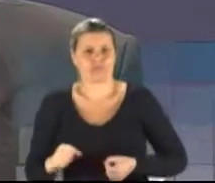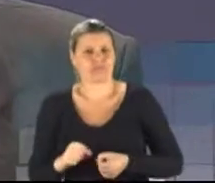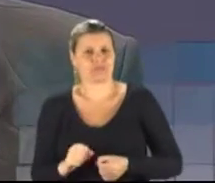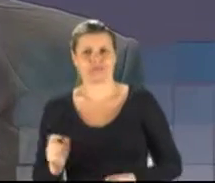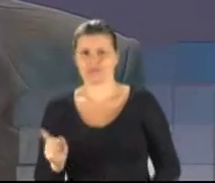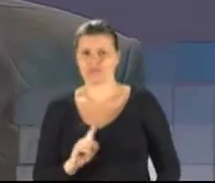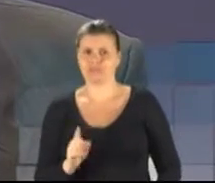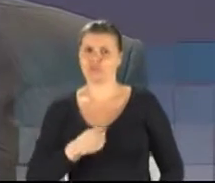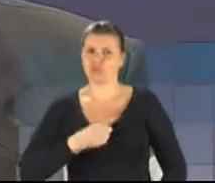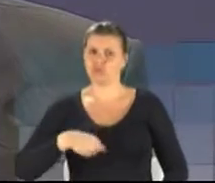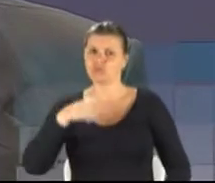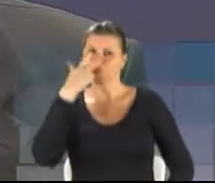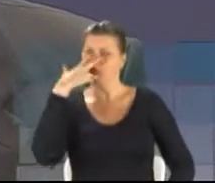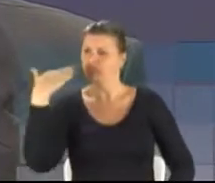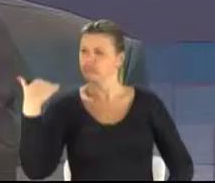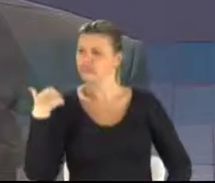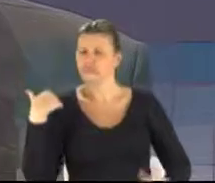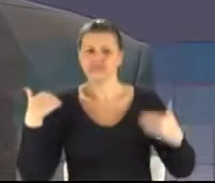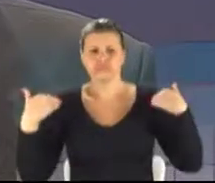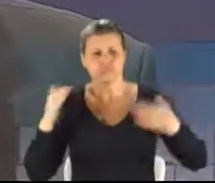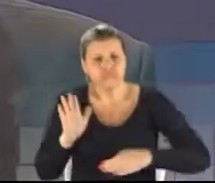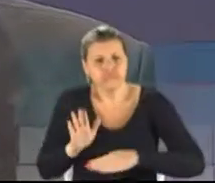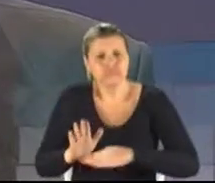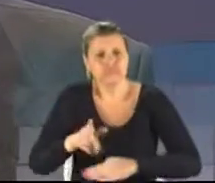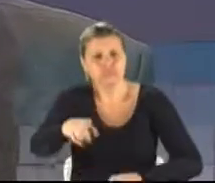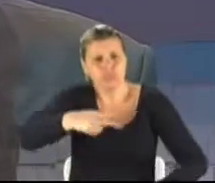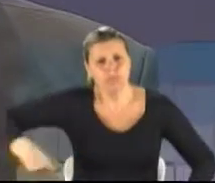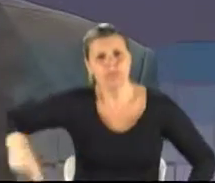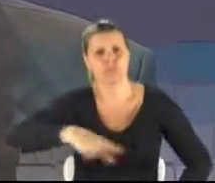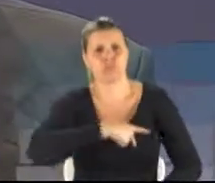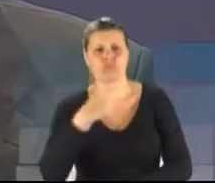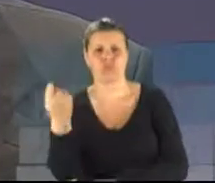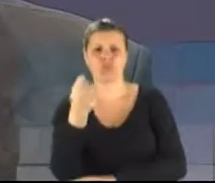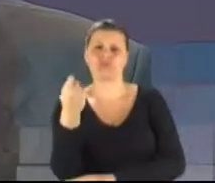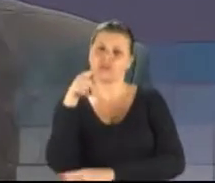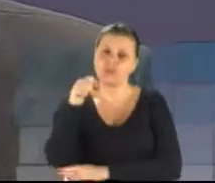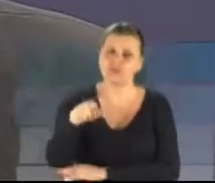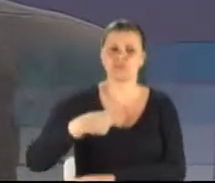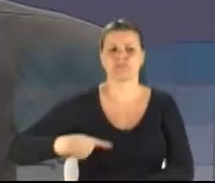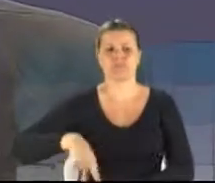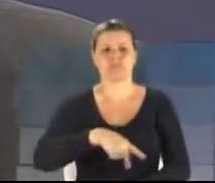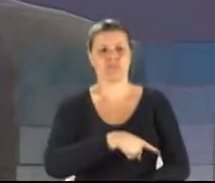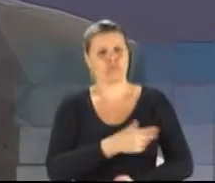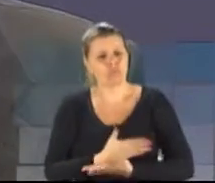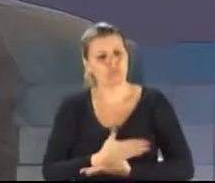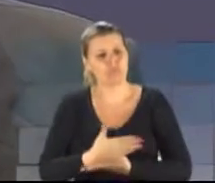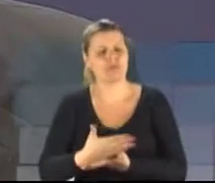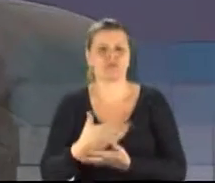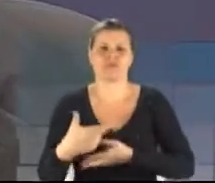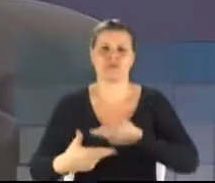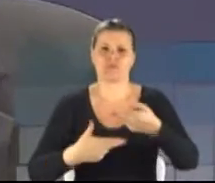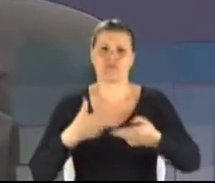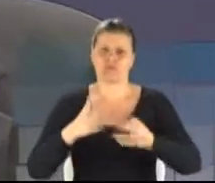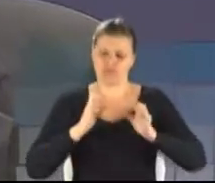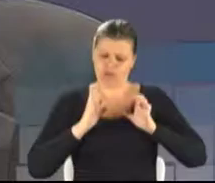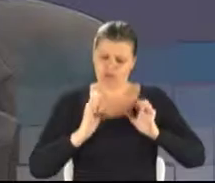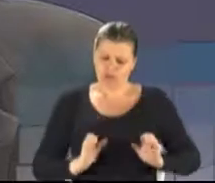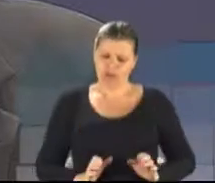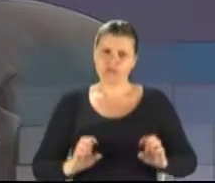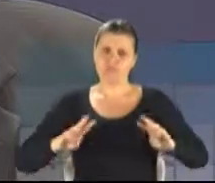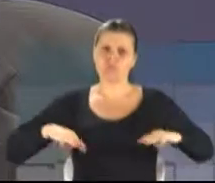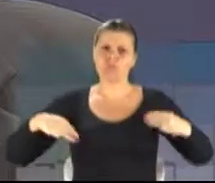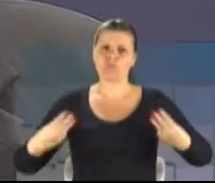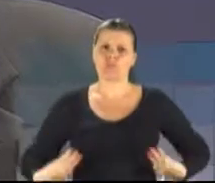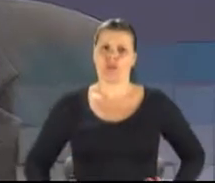colocando à disposição do Povo Gaúcho para que o povo comece essa essa essa reforma na ética e na moral dos